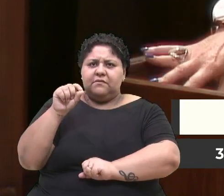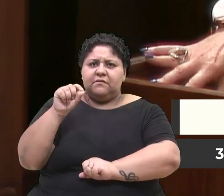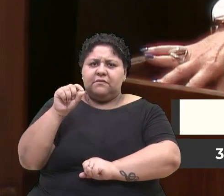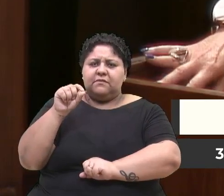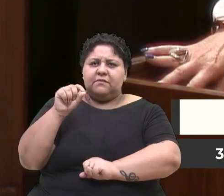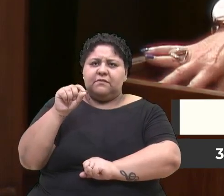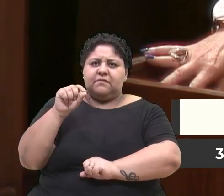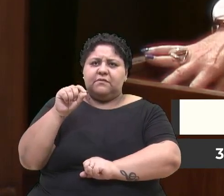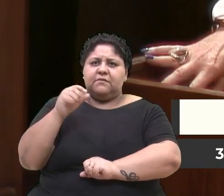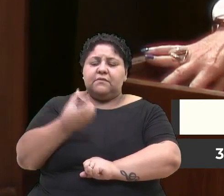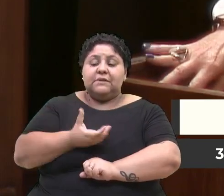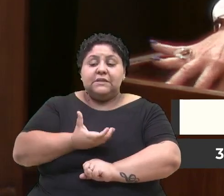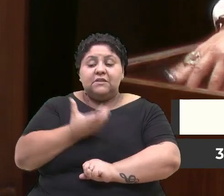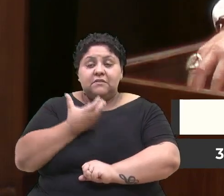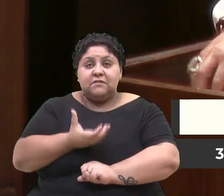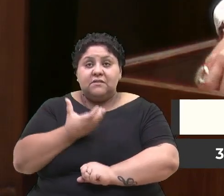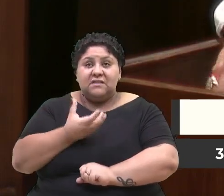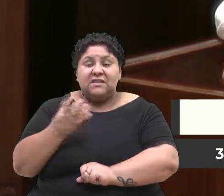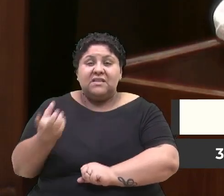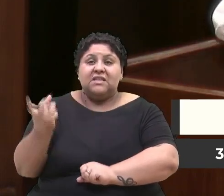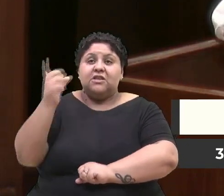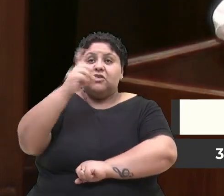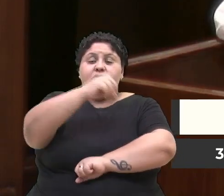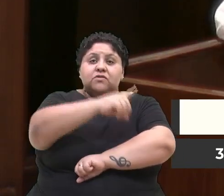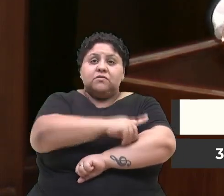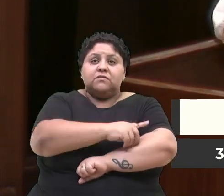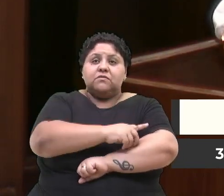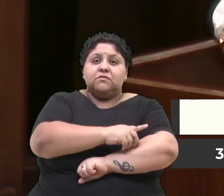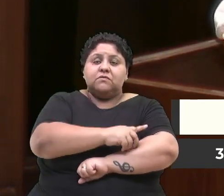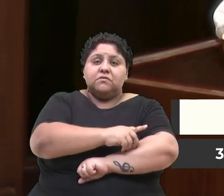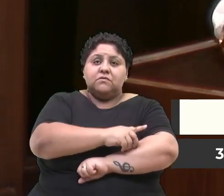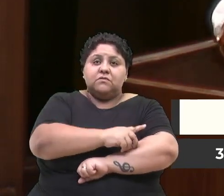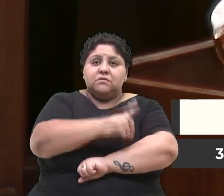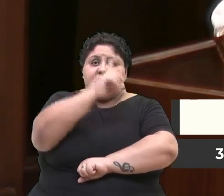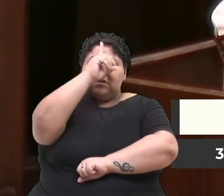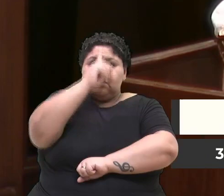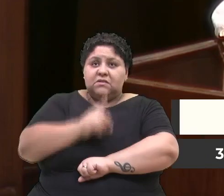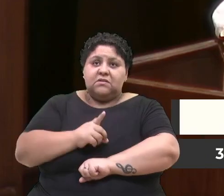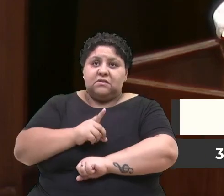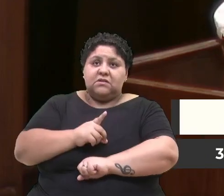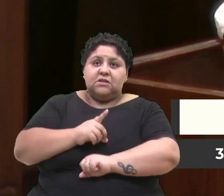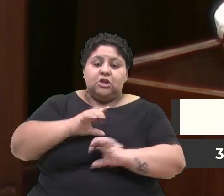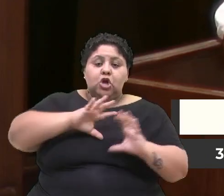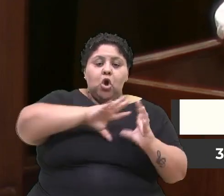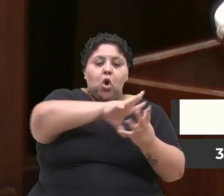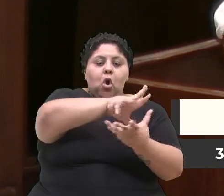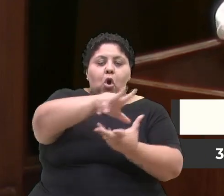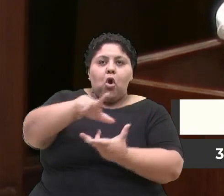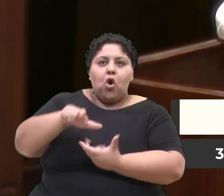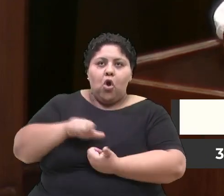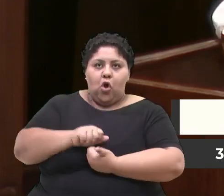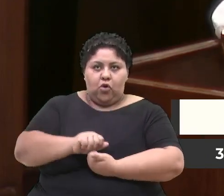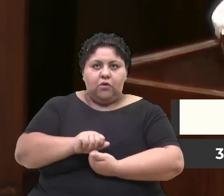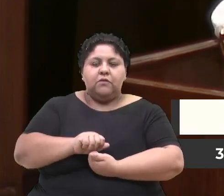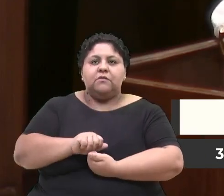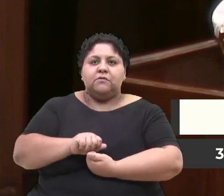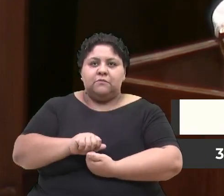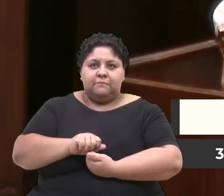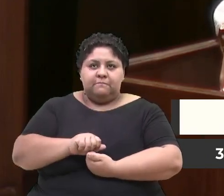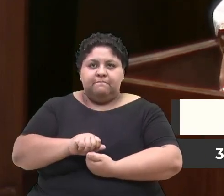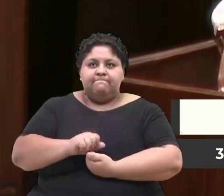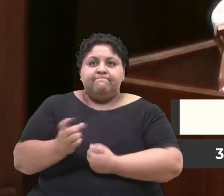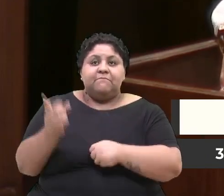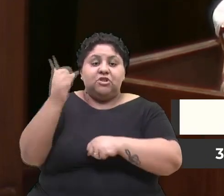de dezembro, é o Dia dos Direitos Universais, Dia Mundial dos